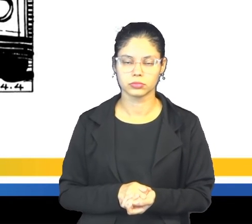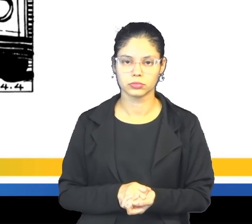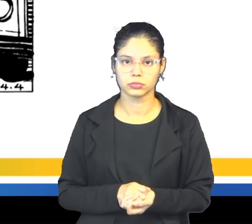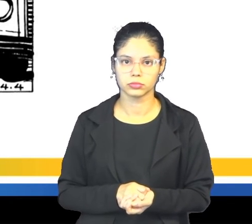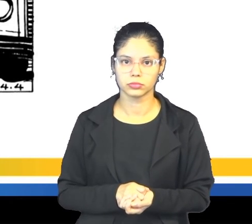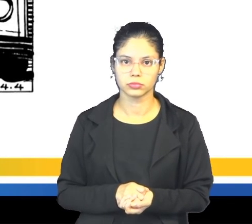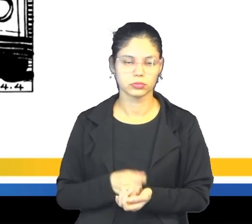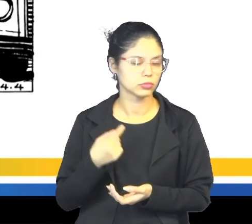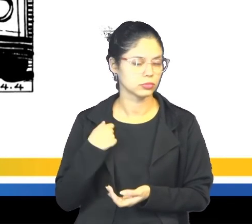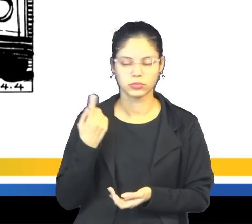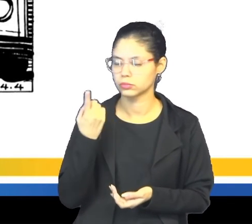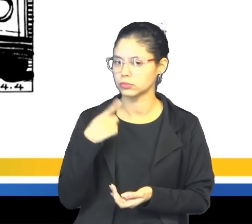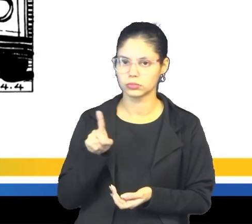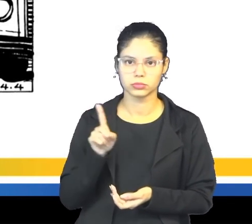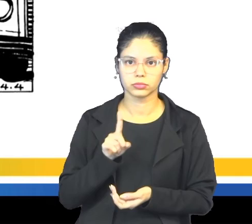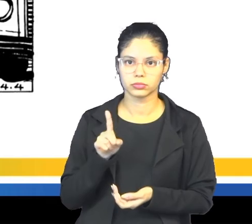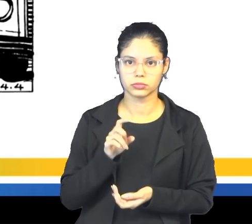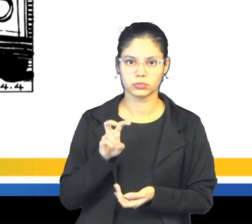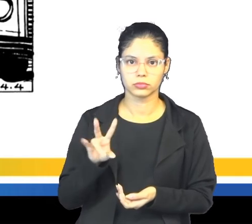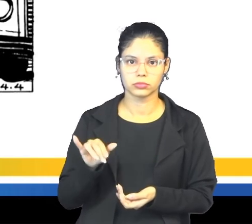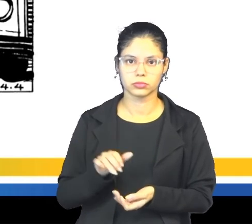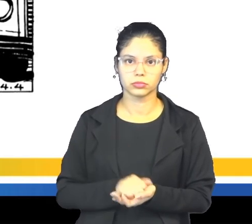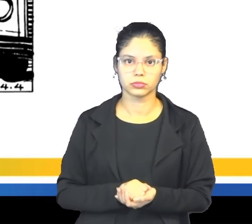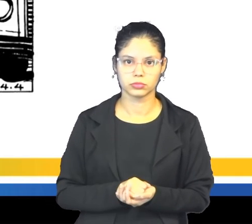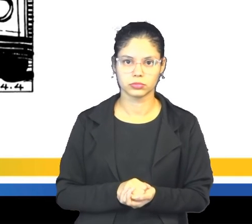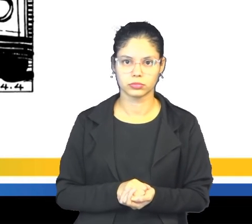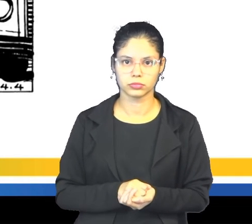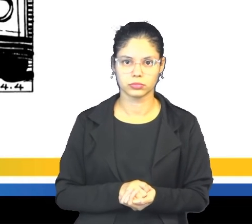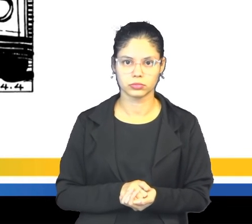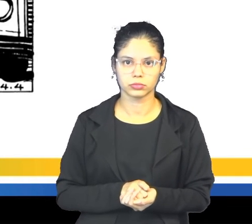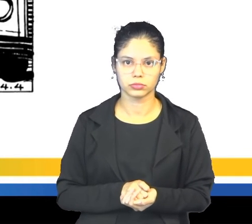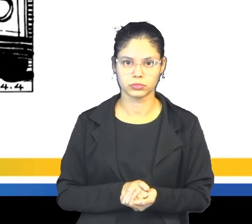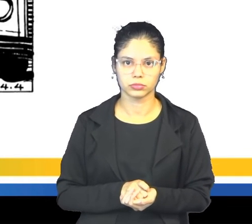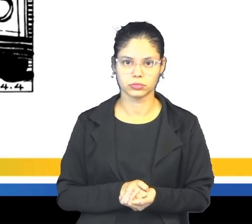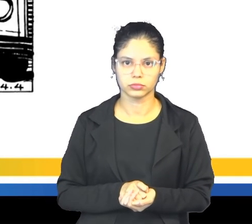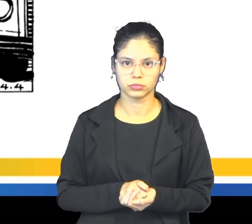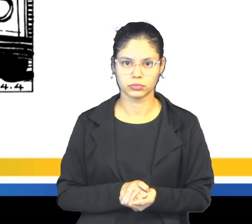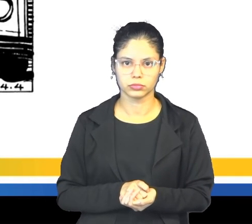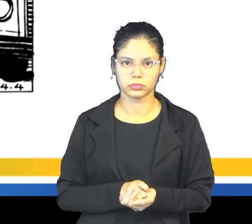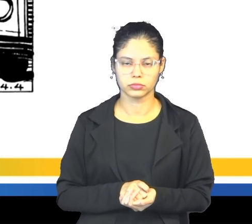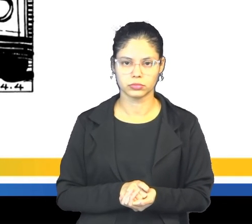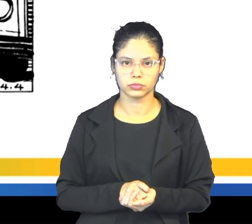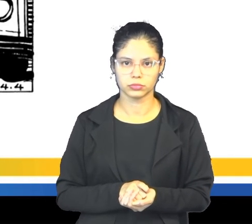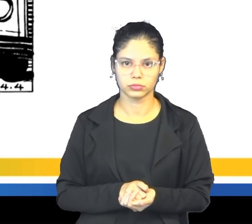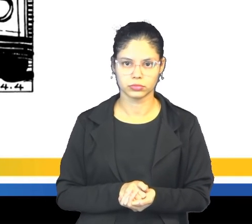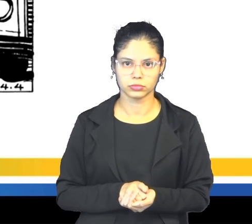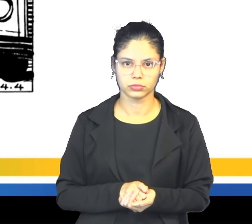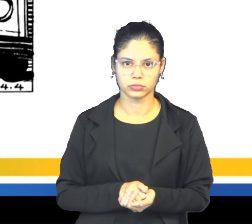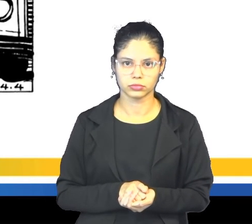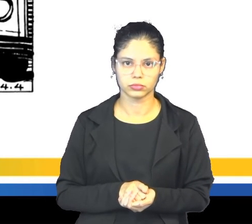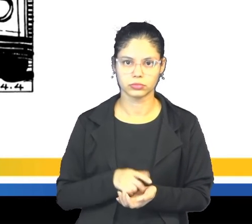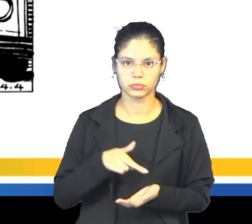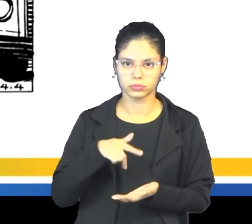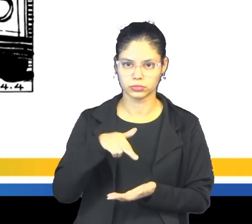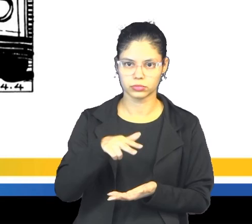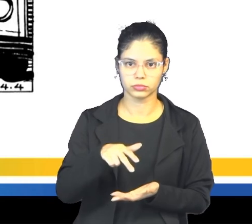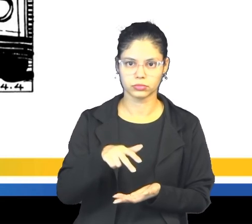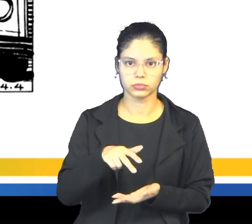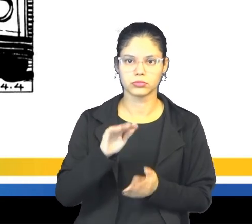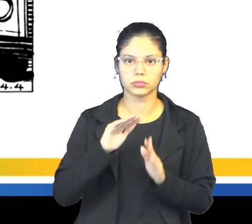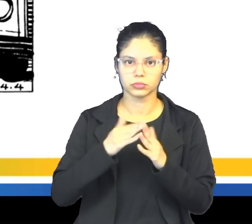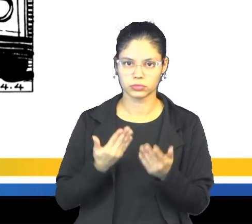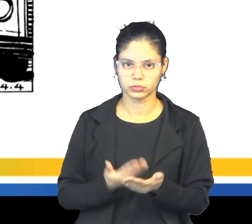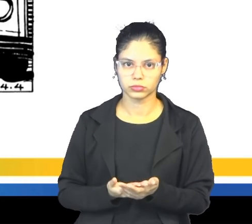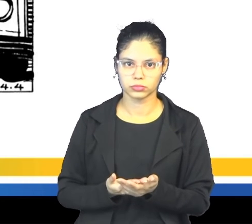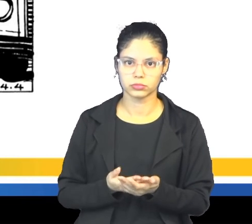dizer que ele não vai. E ali no último quadrinho, né, ele diz rats. No caso, ele já está a caminho da escola, né? Mas ele